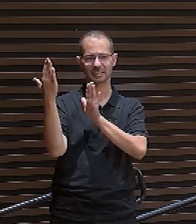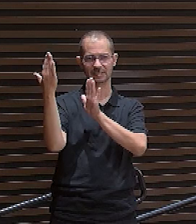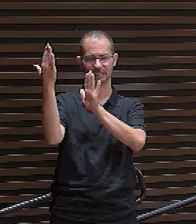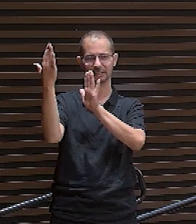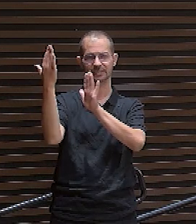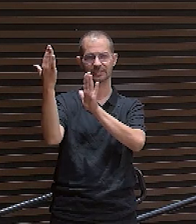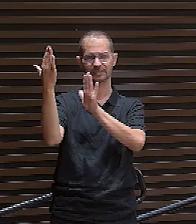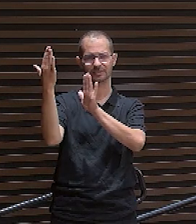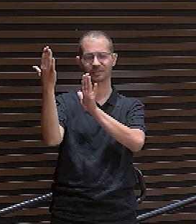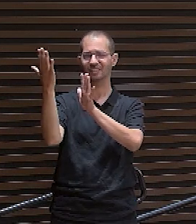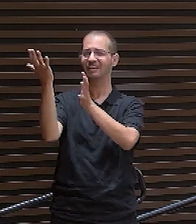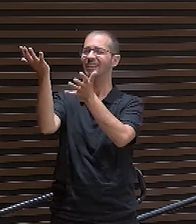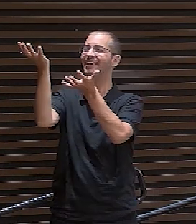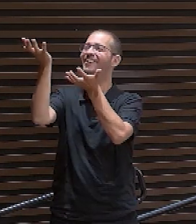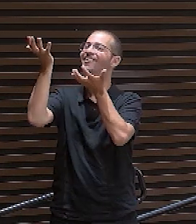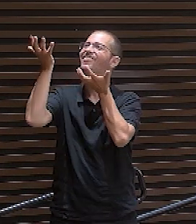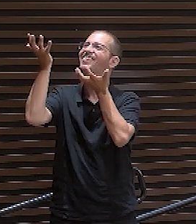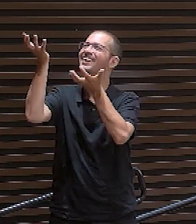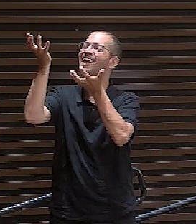Eu te quero.